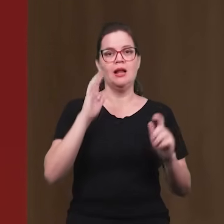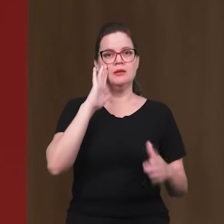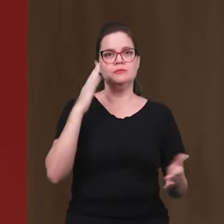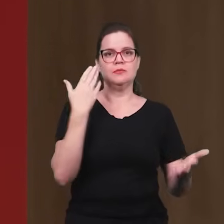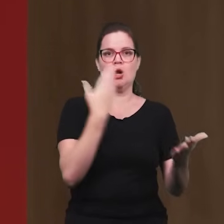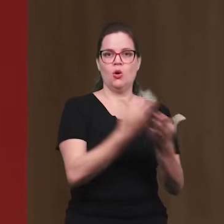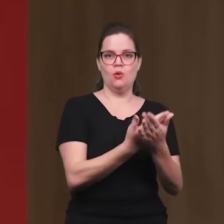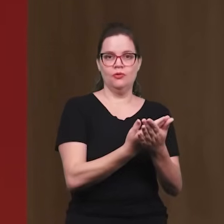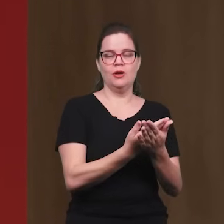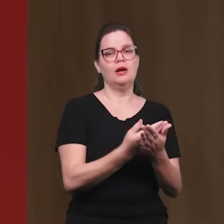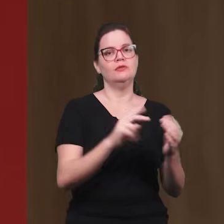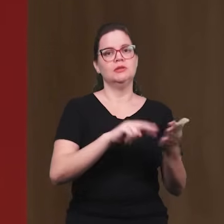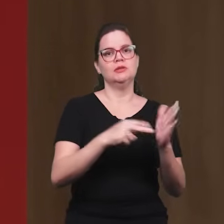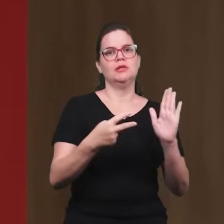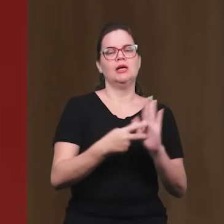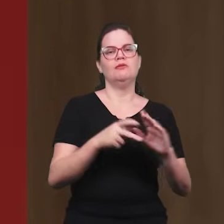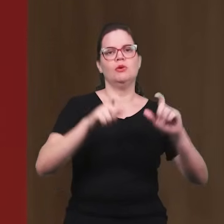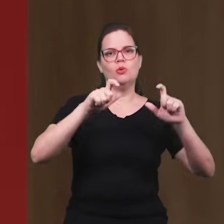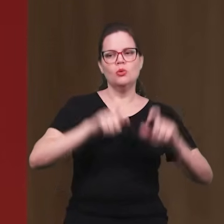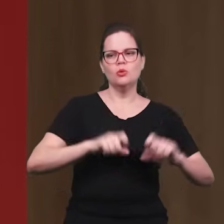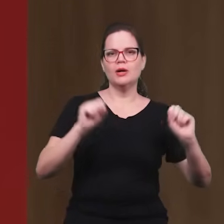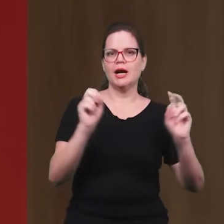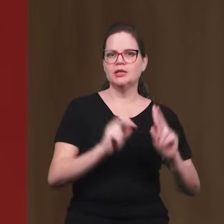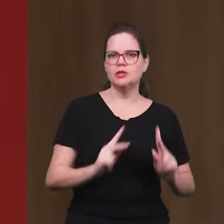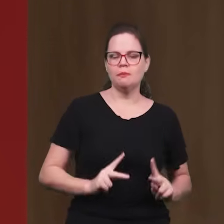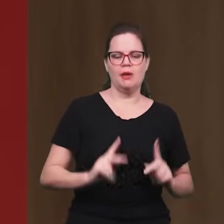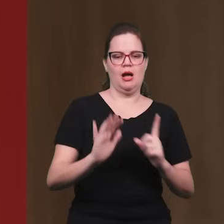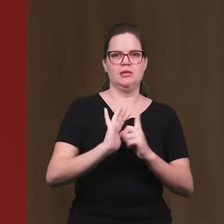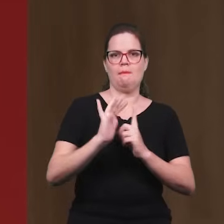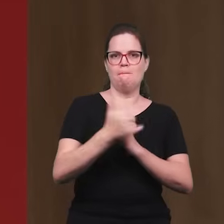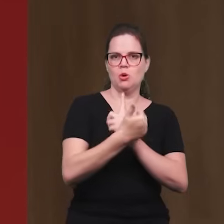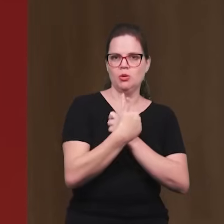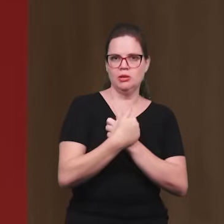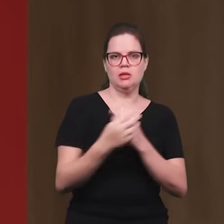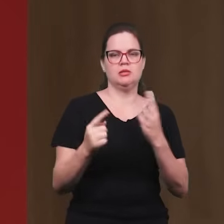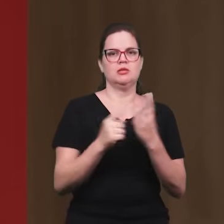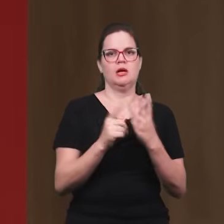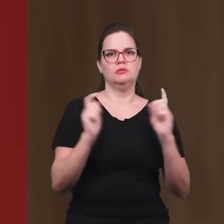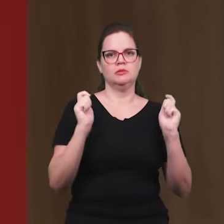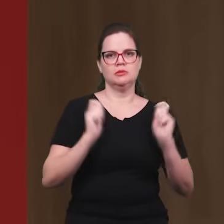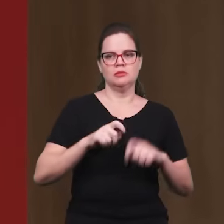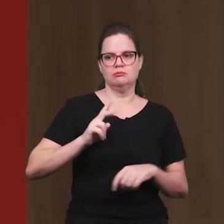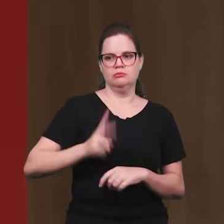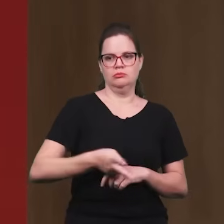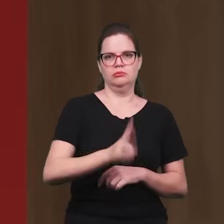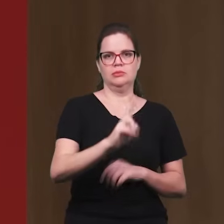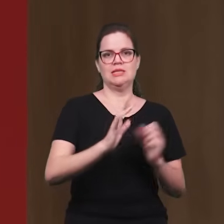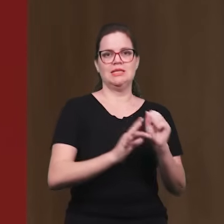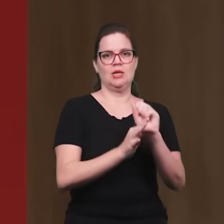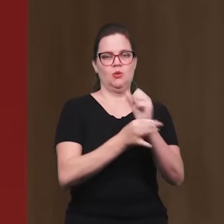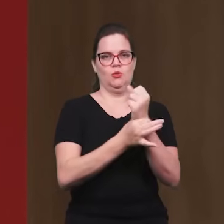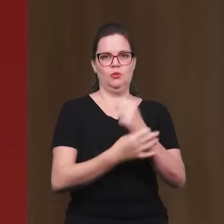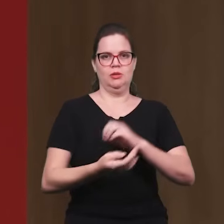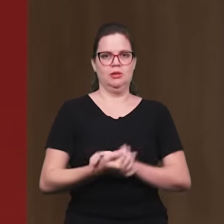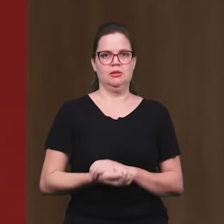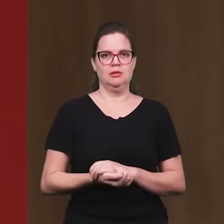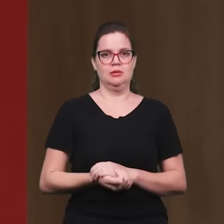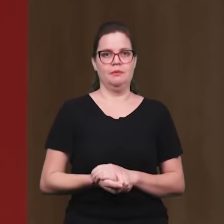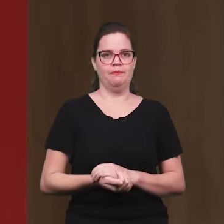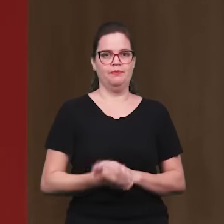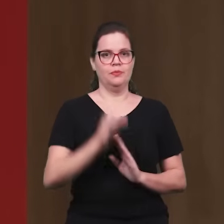de proteção, local de paz e segurança. É a mesma palavra utilizada